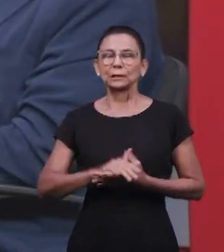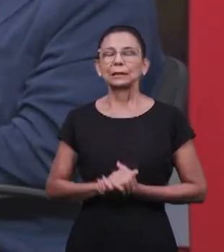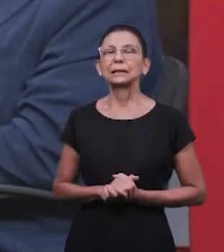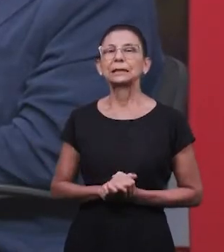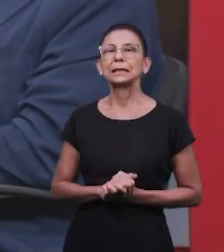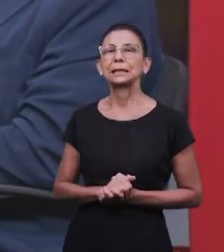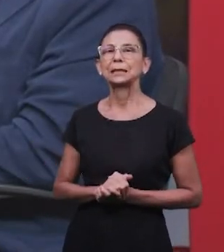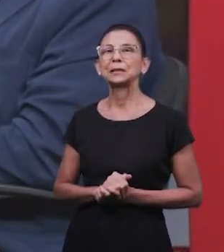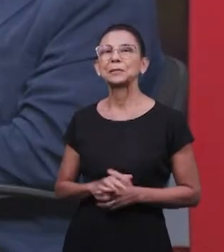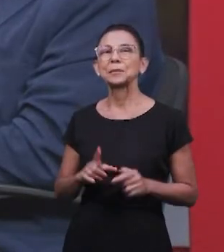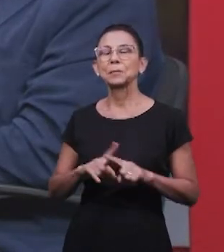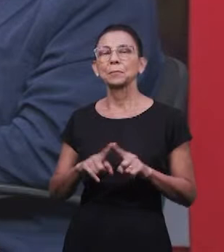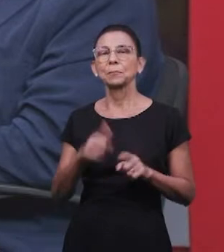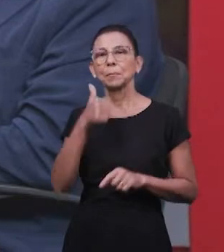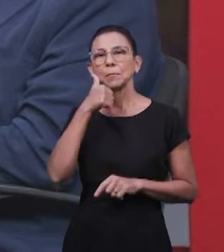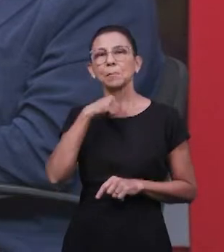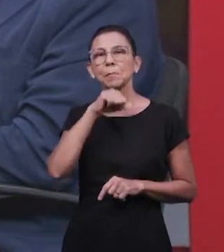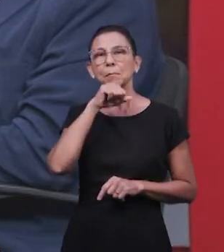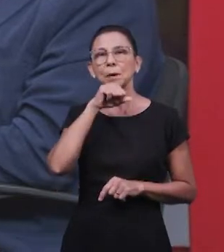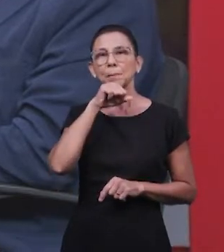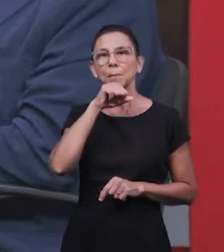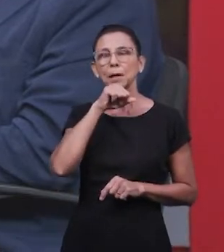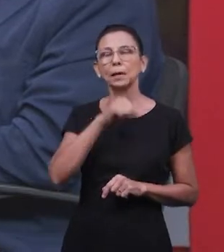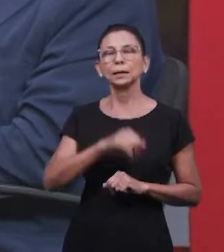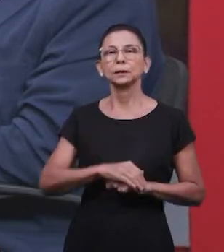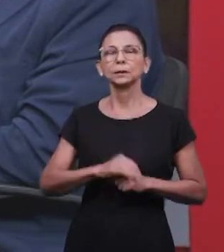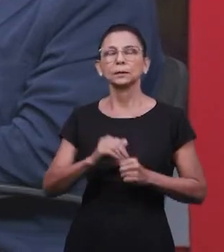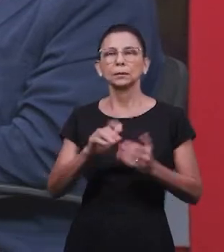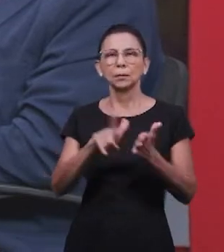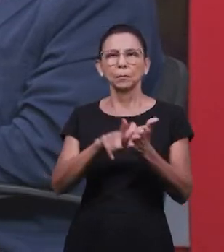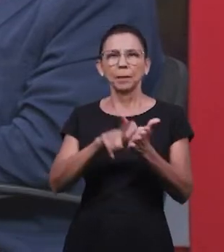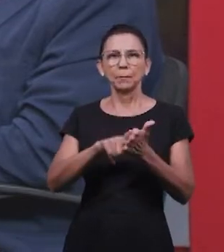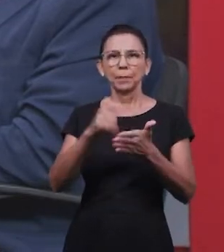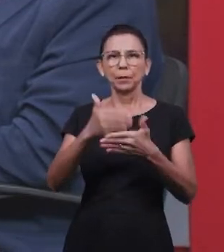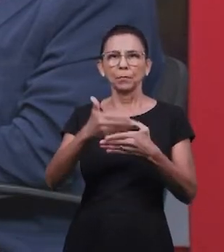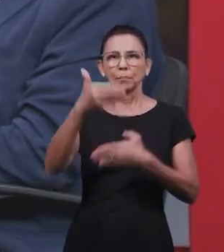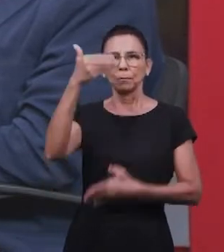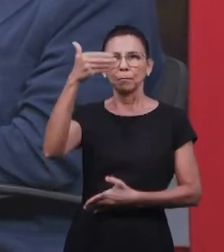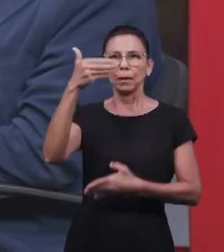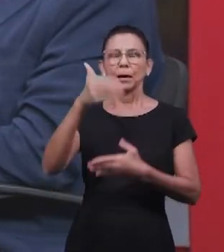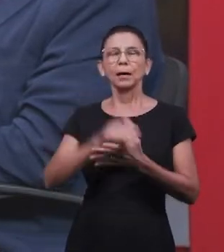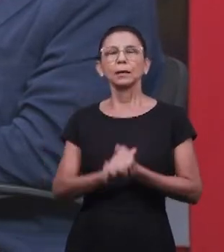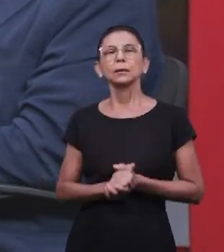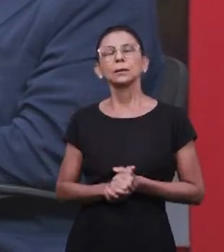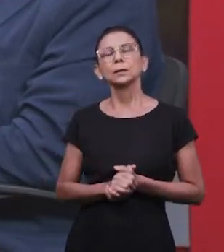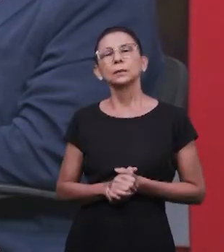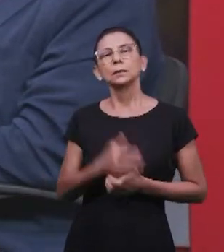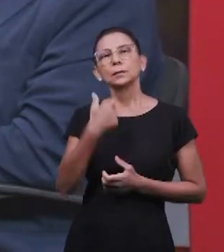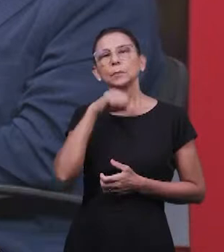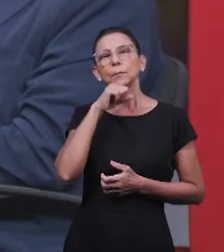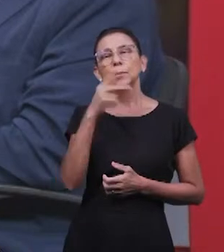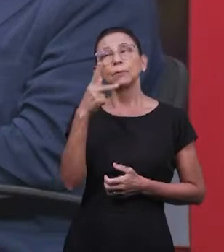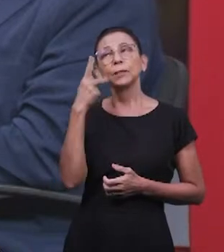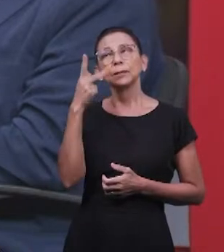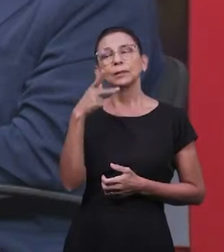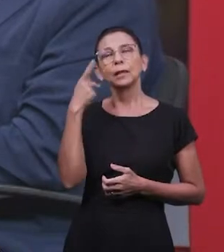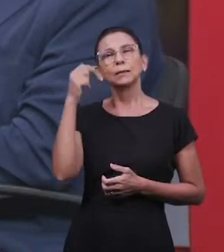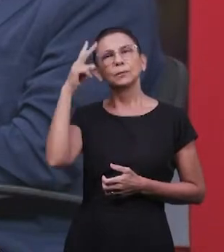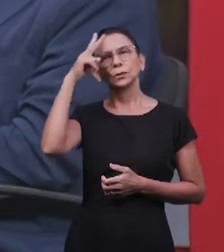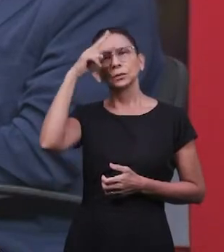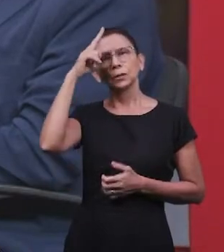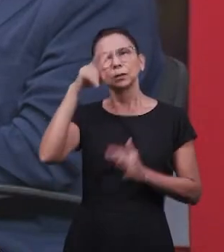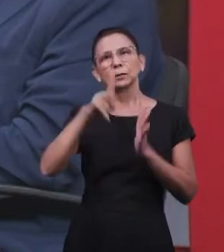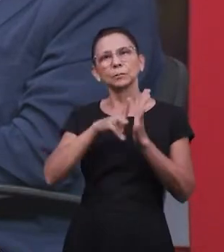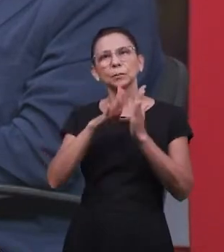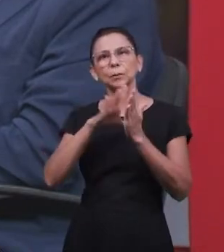histórias bíblicas para a gente. Eu e minha irmã sentadas atrás do carro, ela levantava assim e ia contando histórias bíblicas para a gente. Então, aquele trajeto de